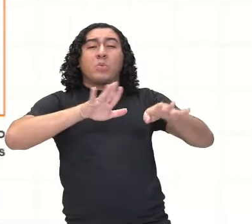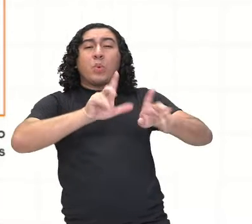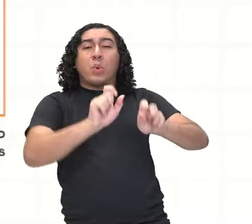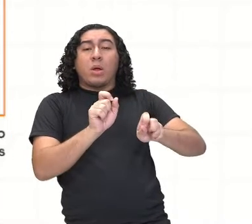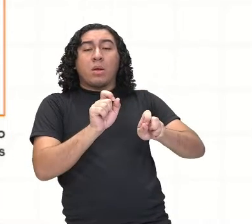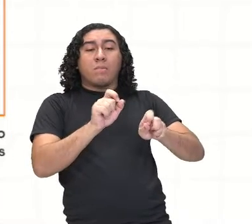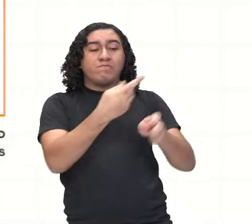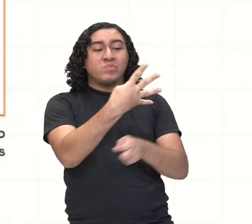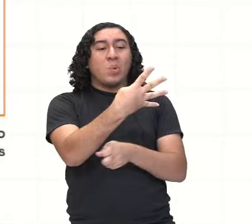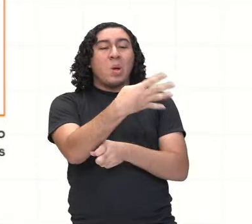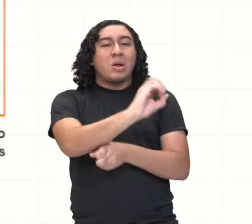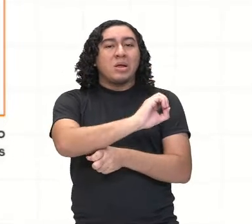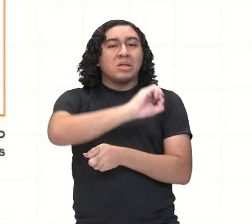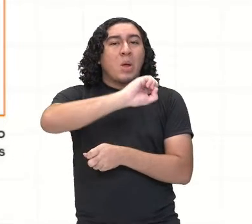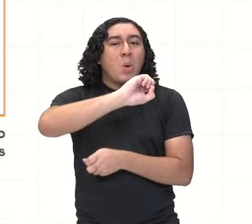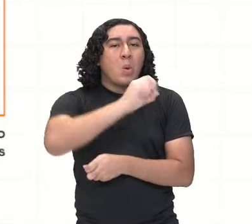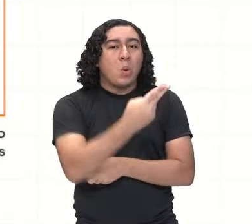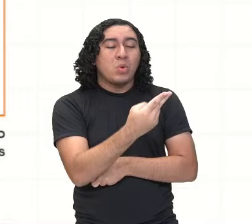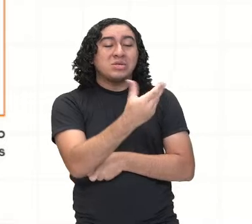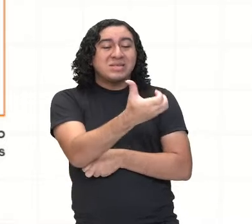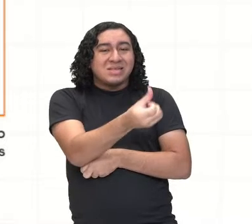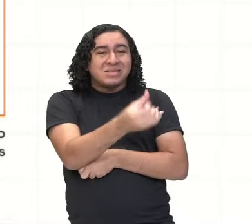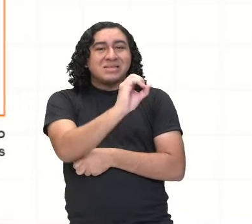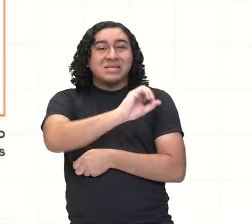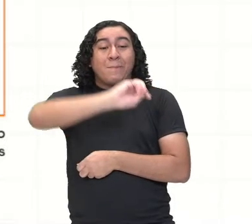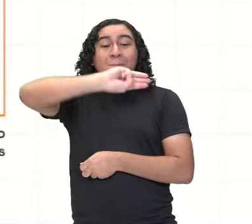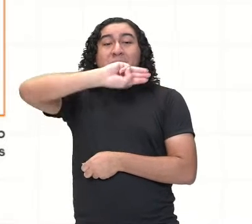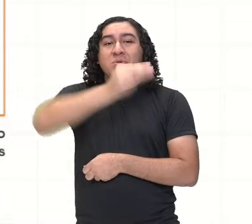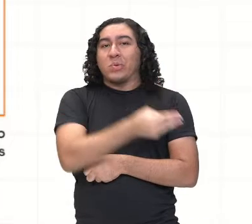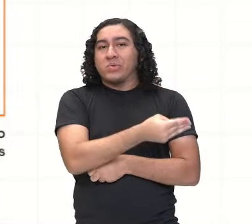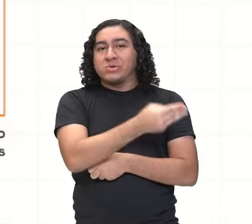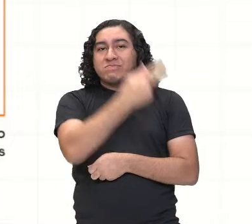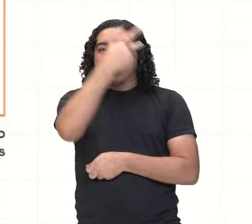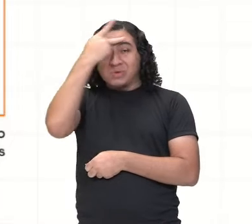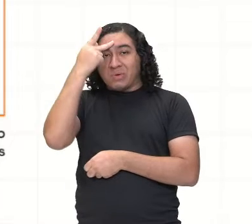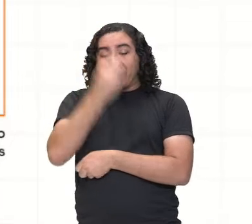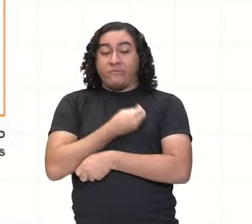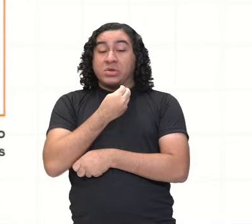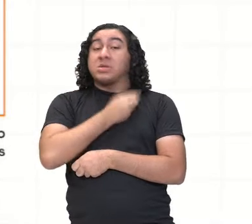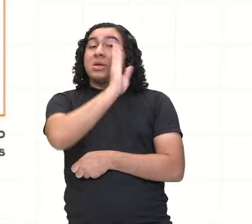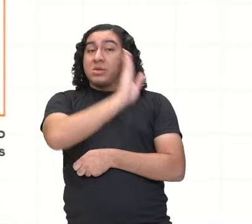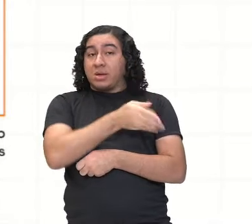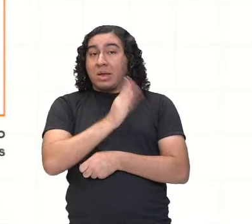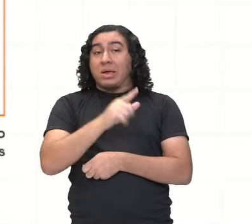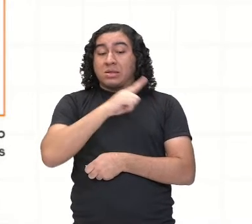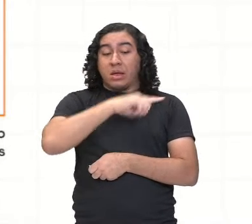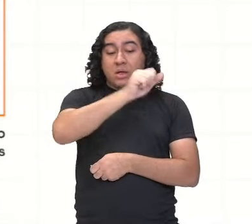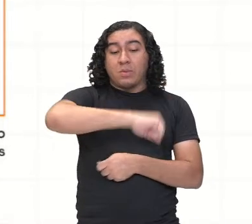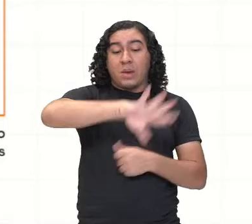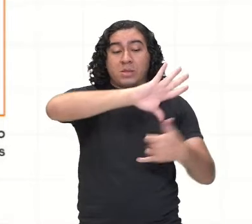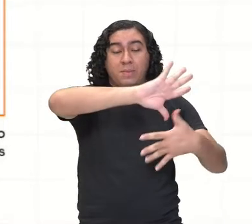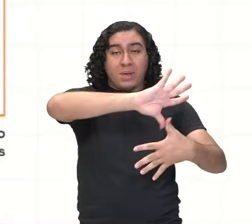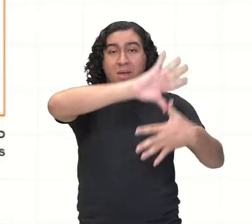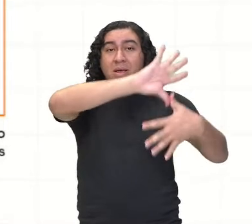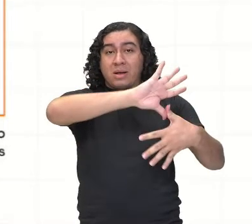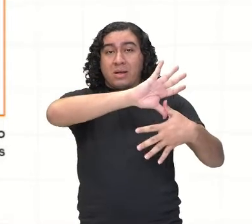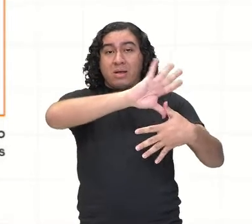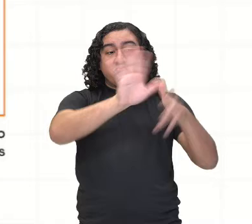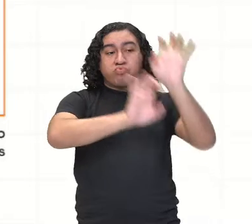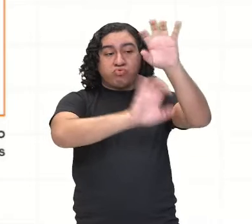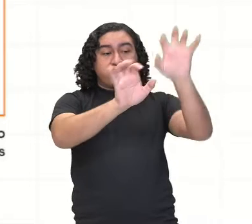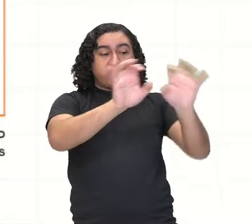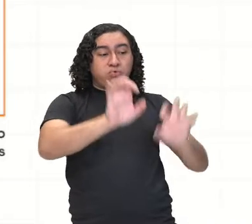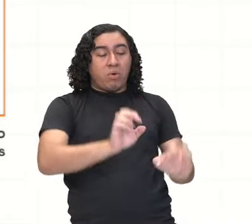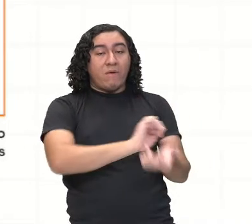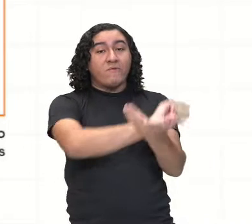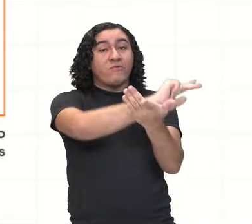de 40 a 60 milhões de pessoas habitando a América, distribuídas em